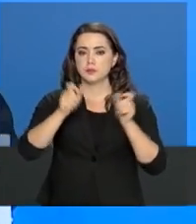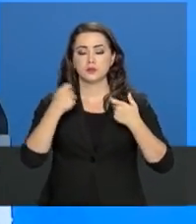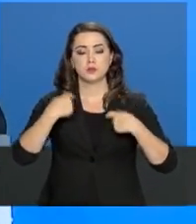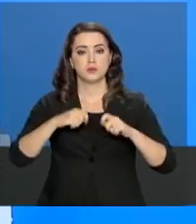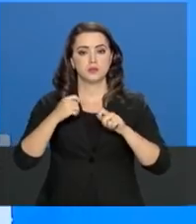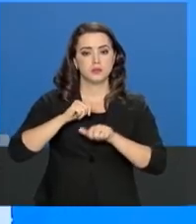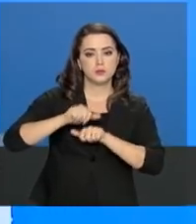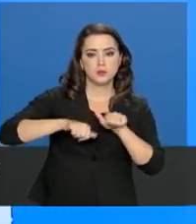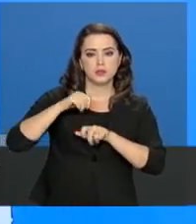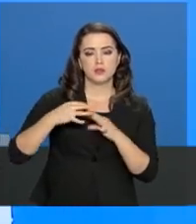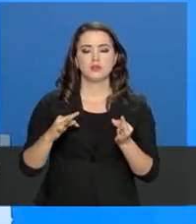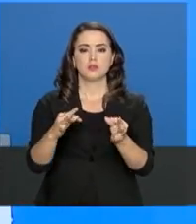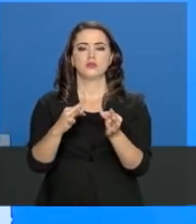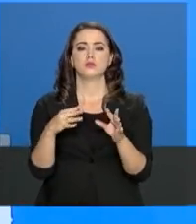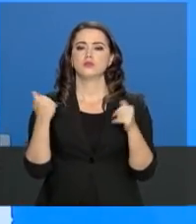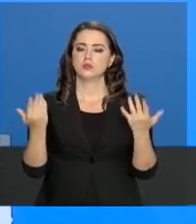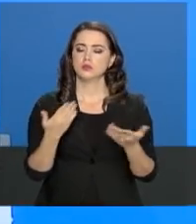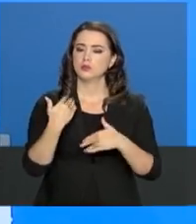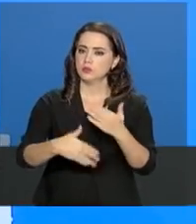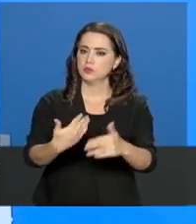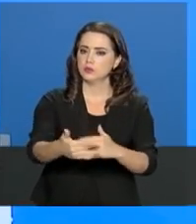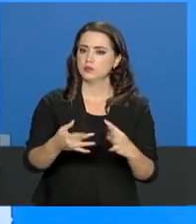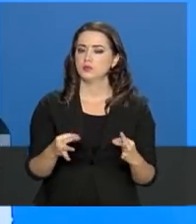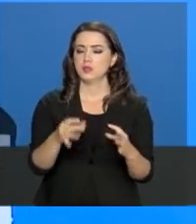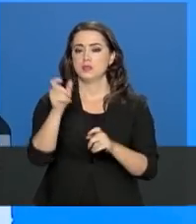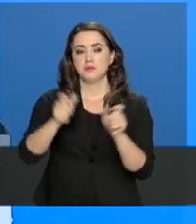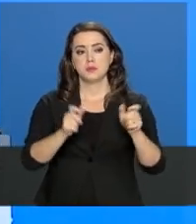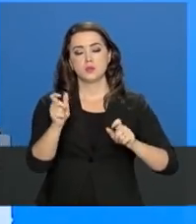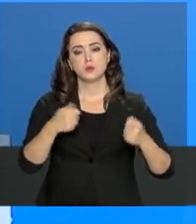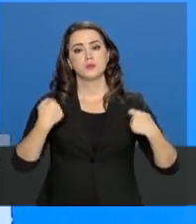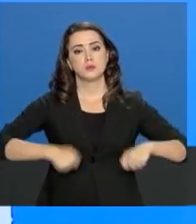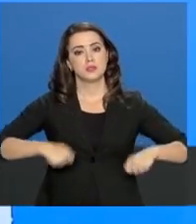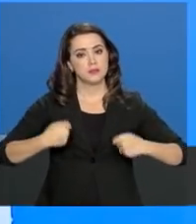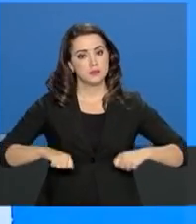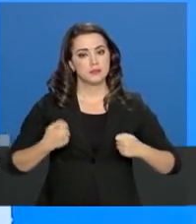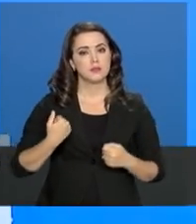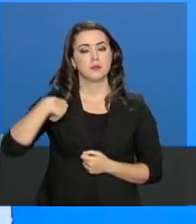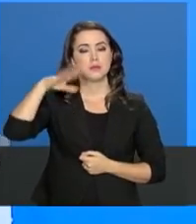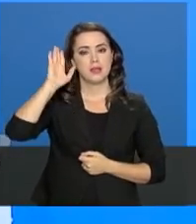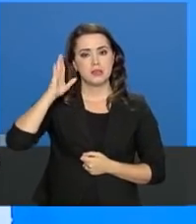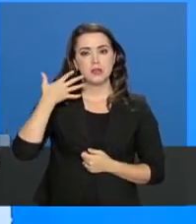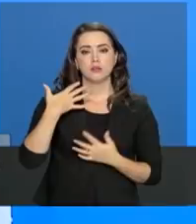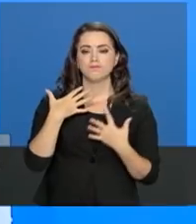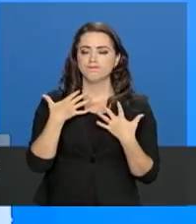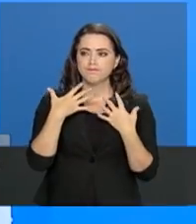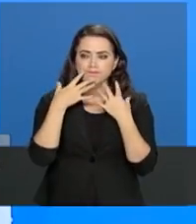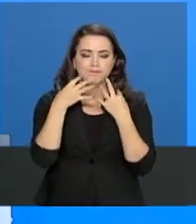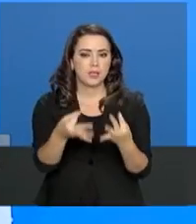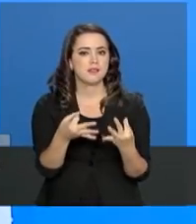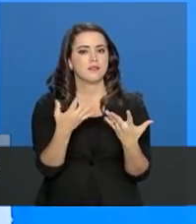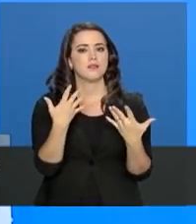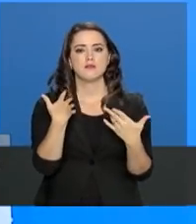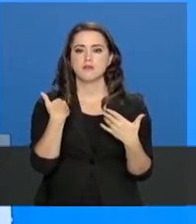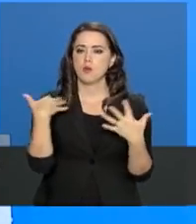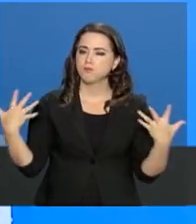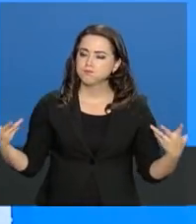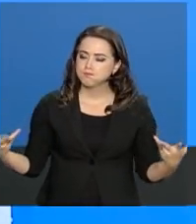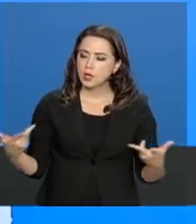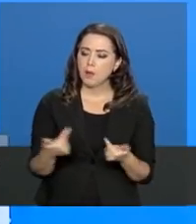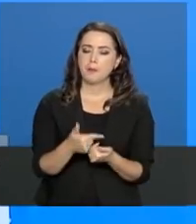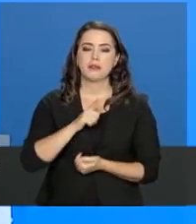com o avanço tecnológico é preciso que as pessoas estejam mais aplicadas mais apuradas para é